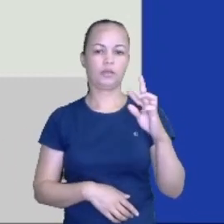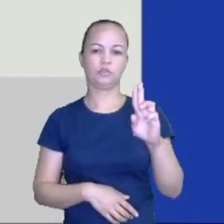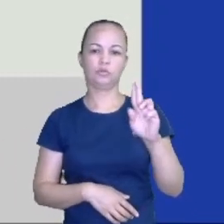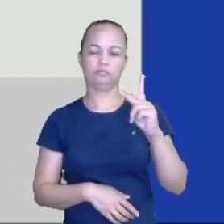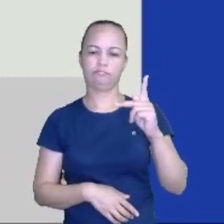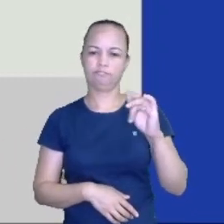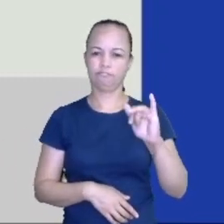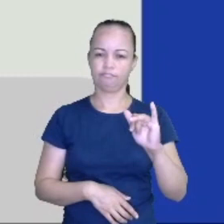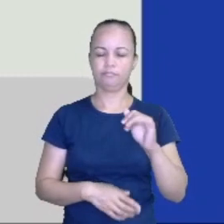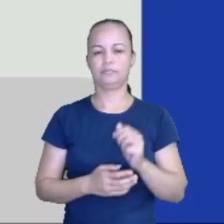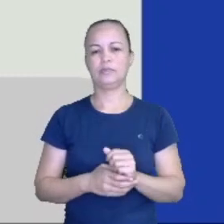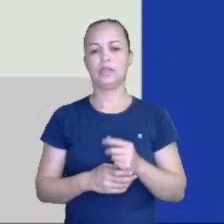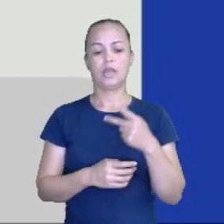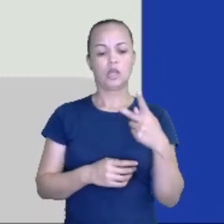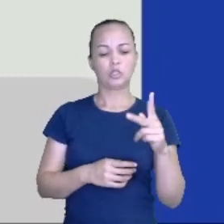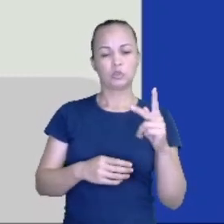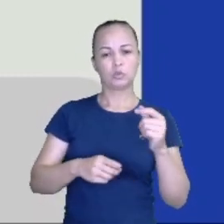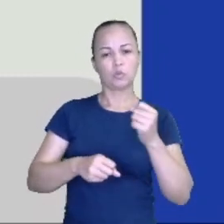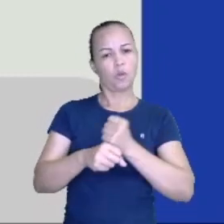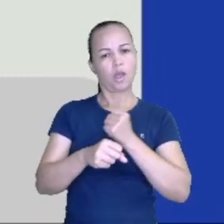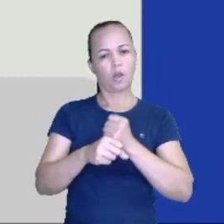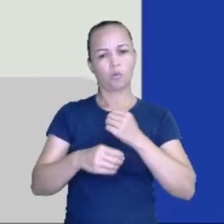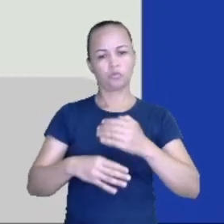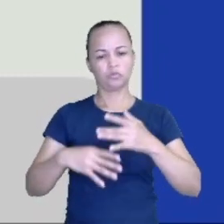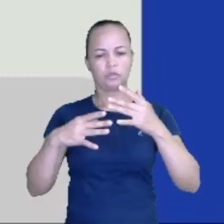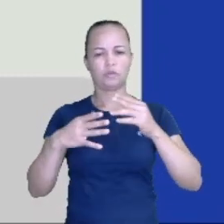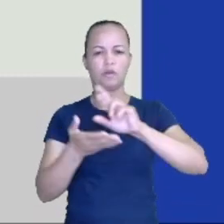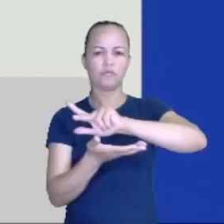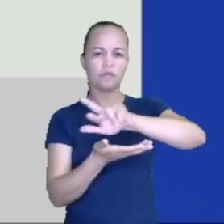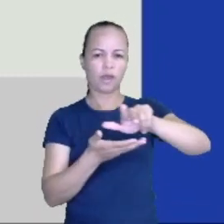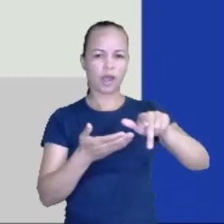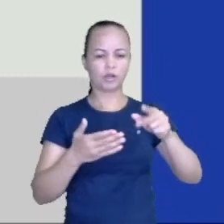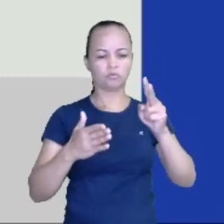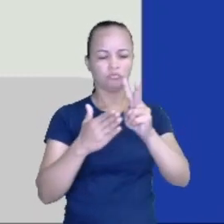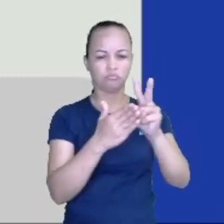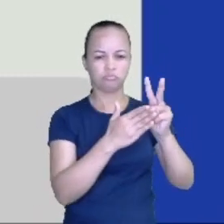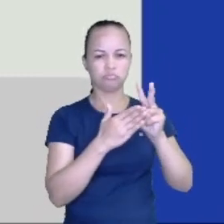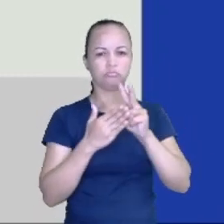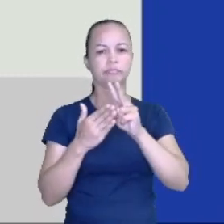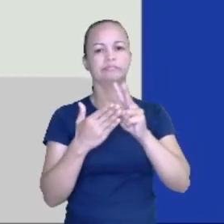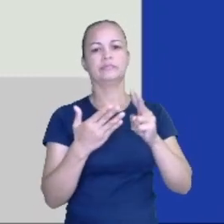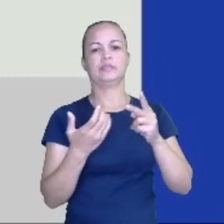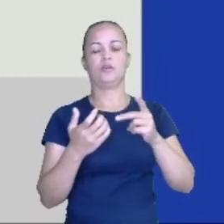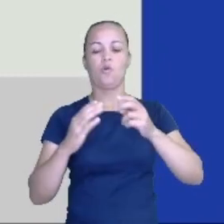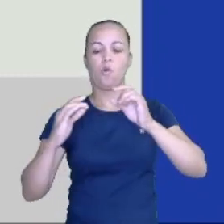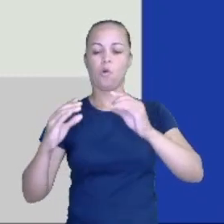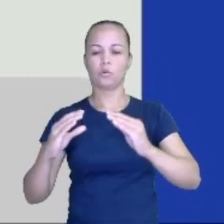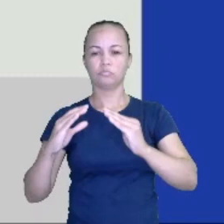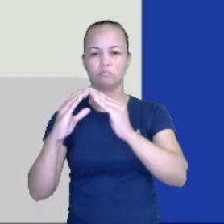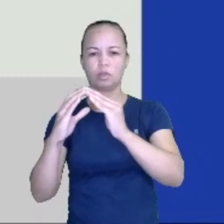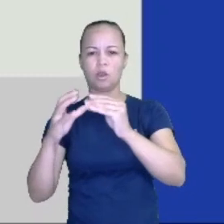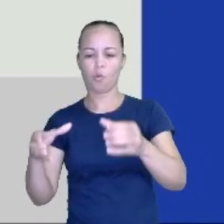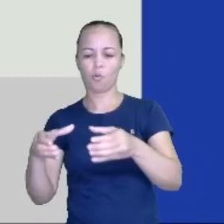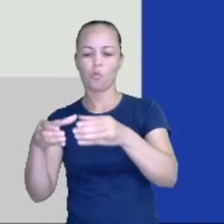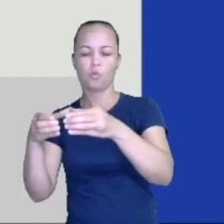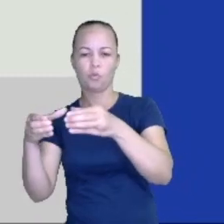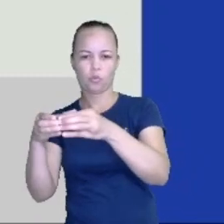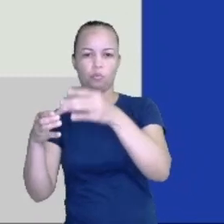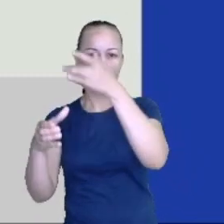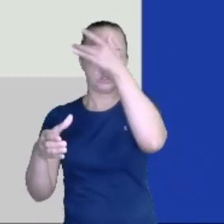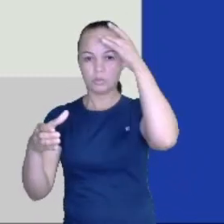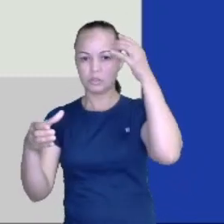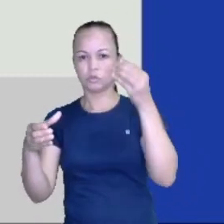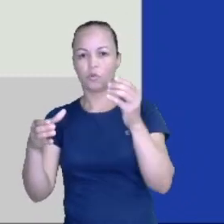construção normalmente é feita de vários nativos e corresponde a uma moradia coletiva.